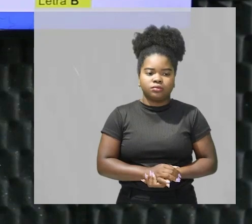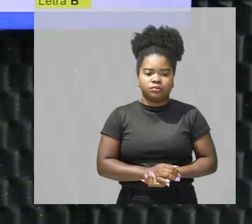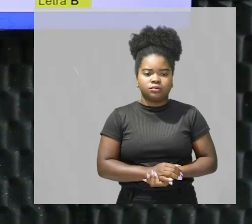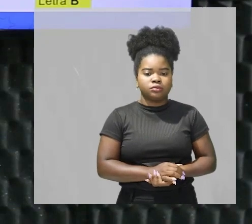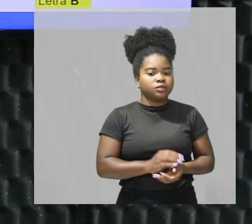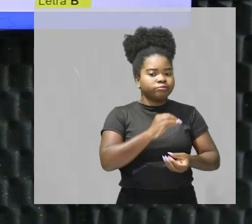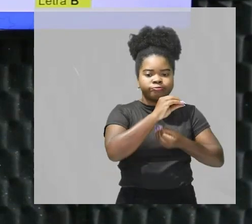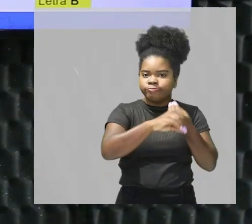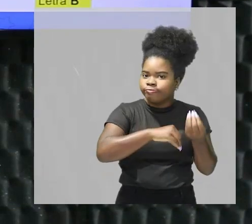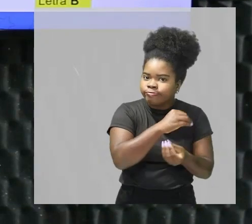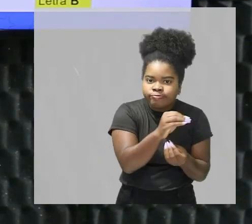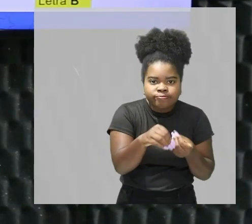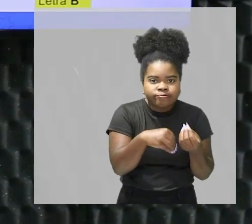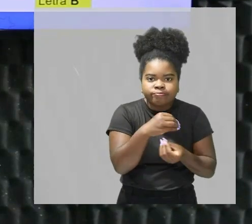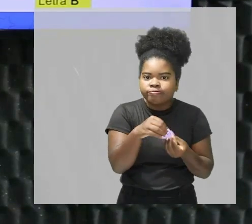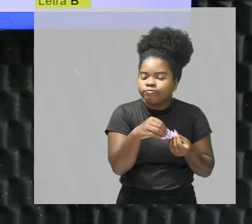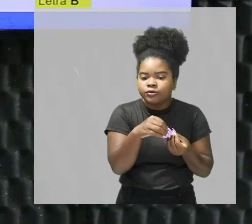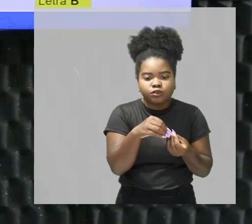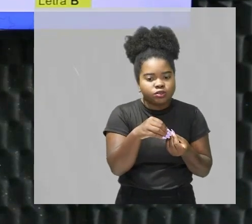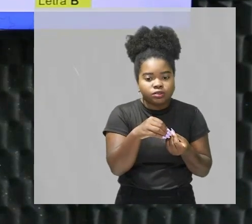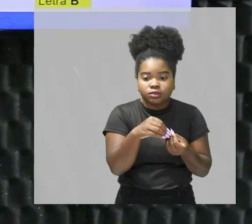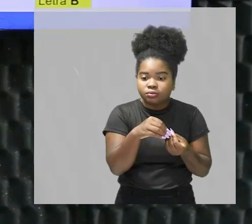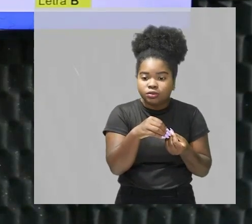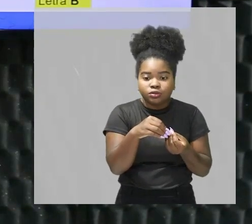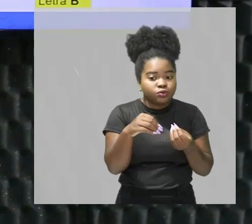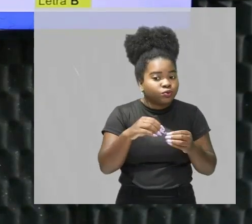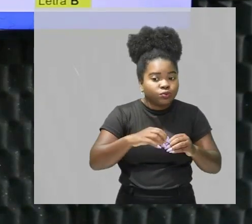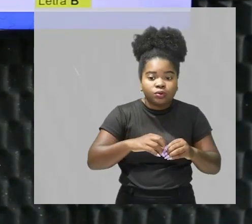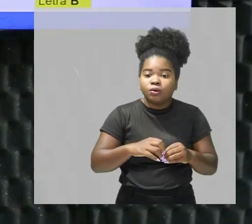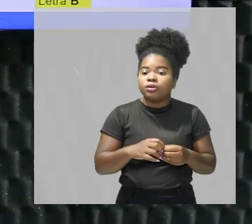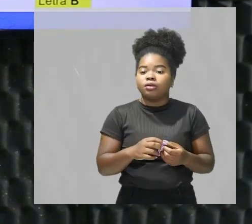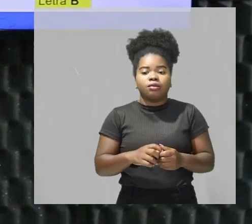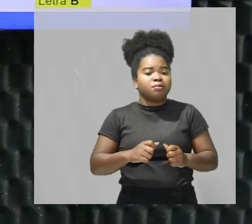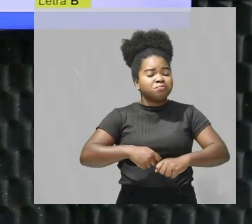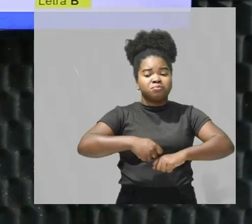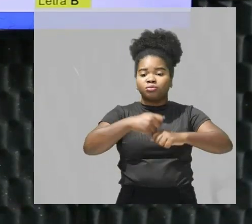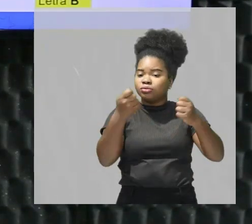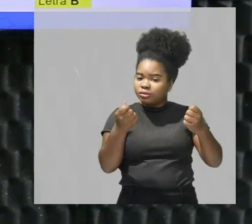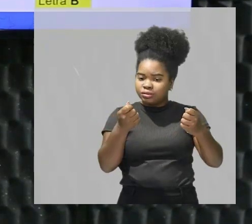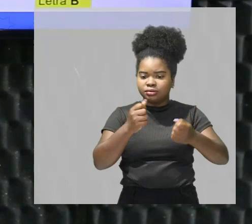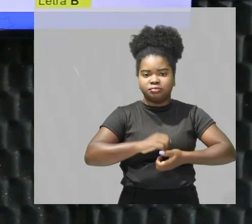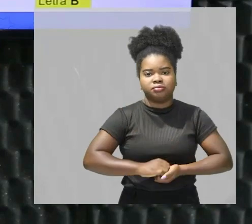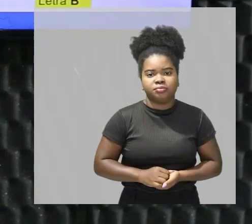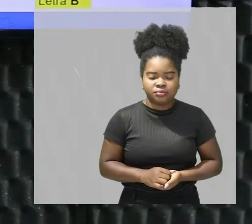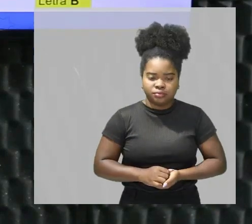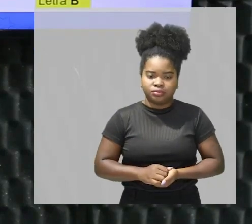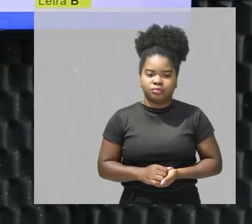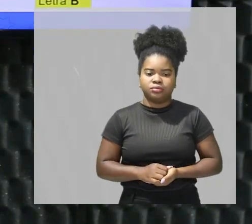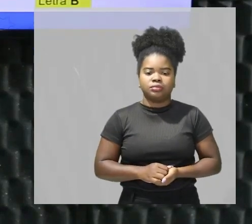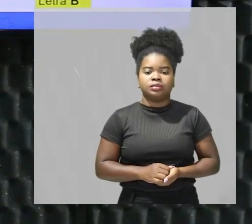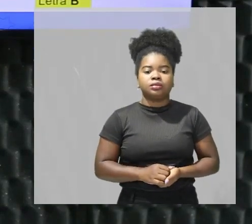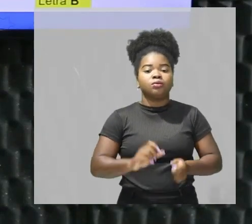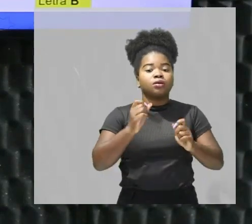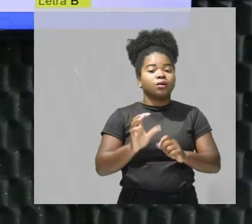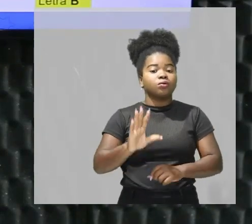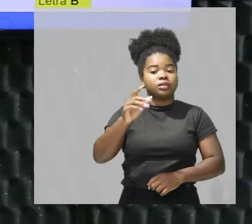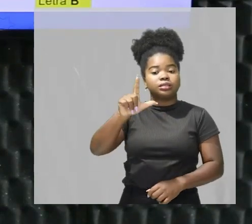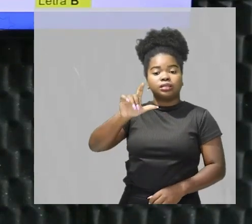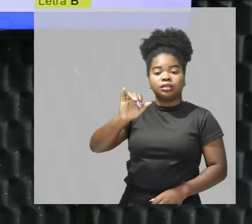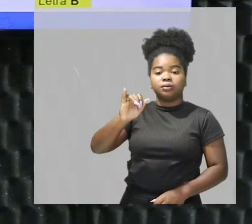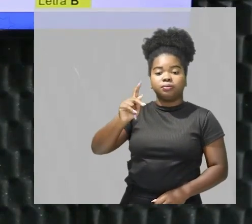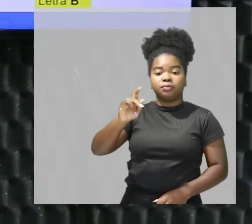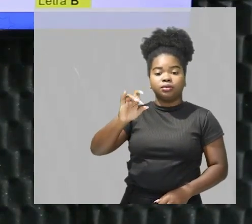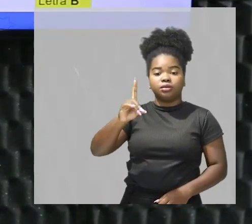não se misturam. Isso foi dito no corpo da questão. Então, o acontece? Os lipídios, que a gente pode